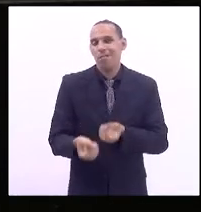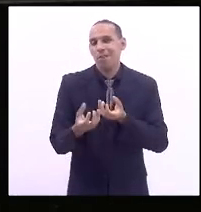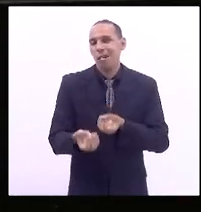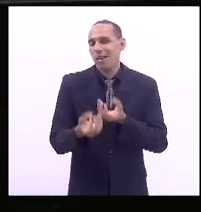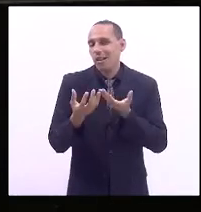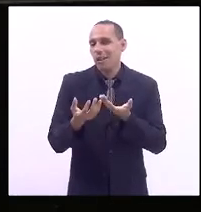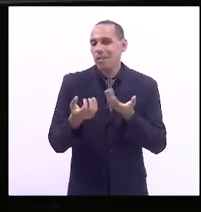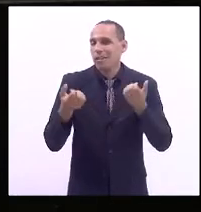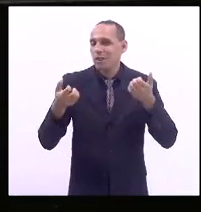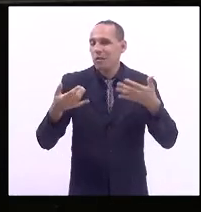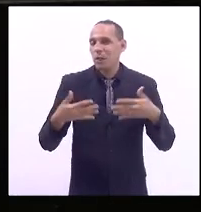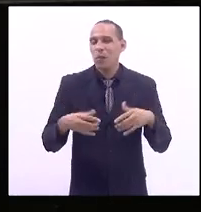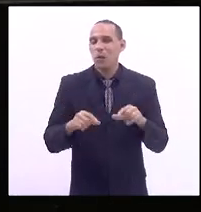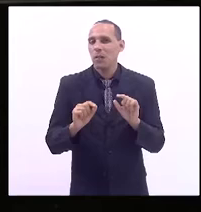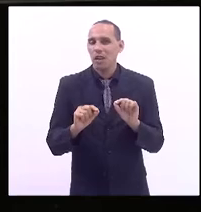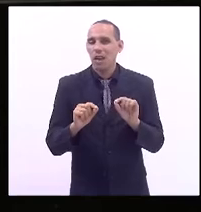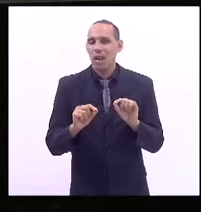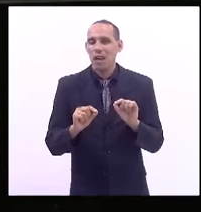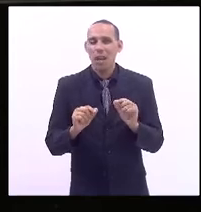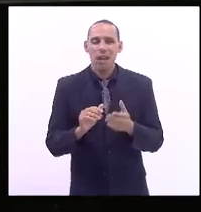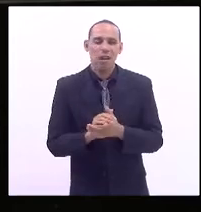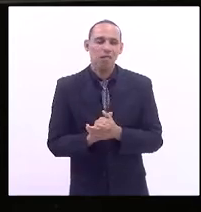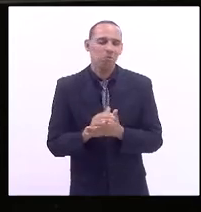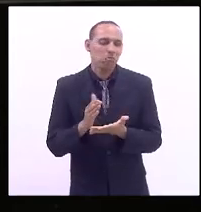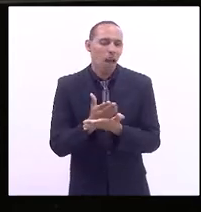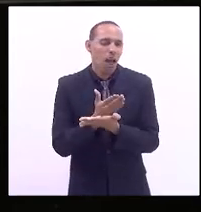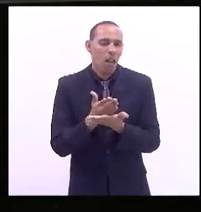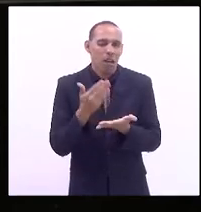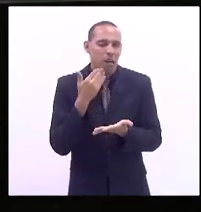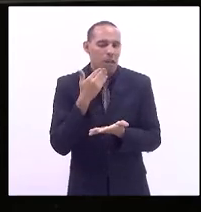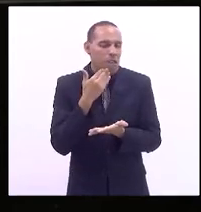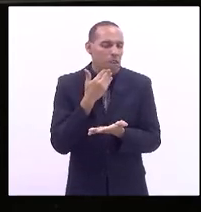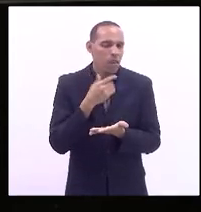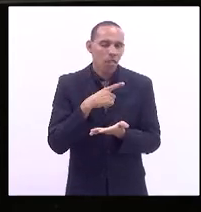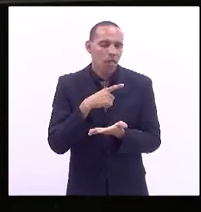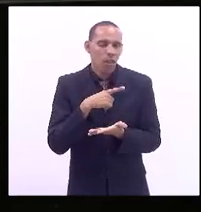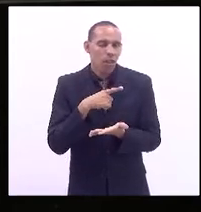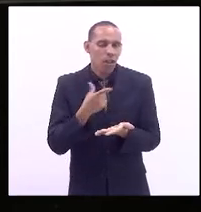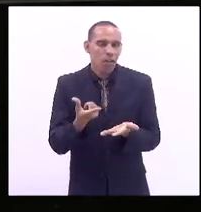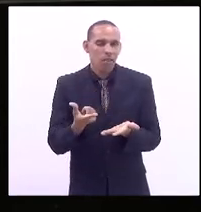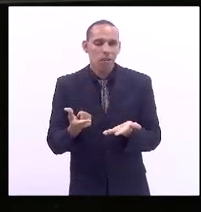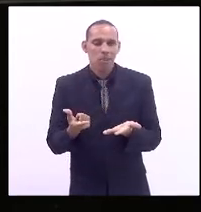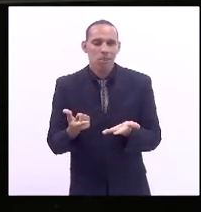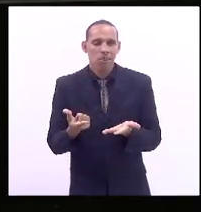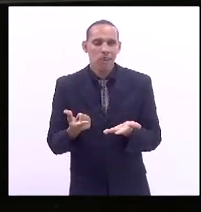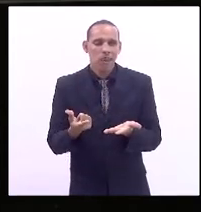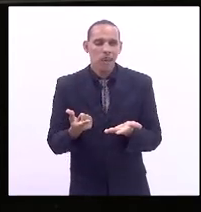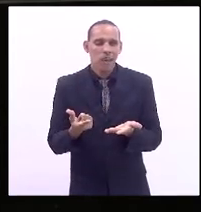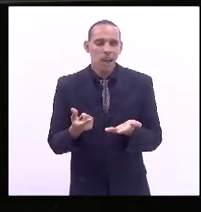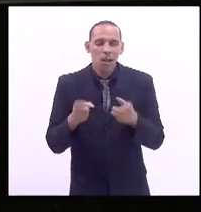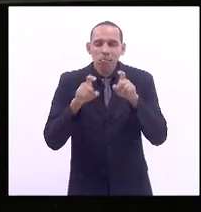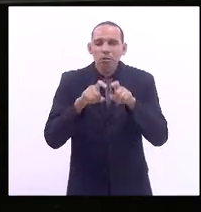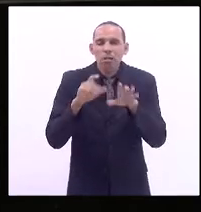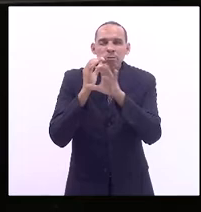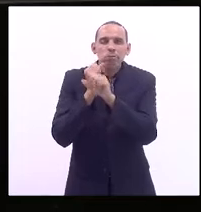ter havido algumas falhas nesta computação